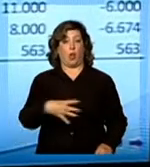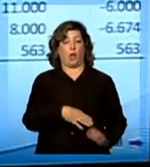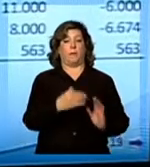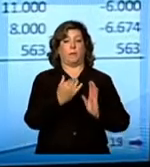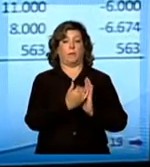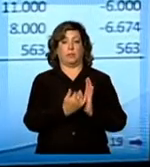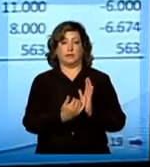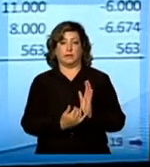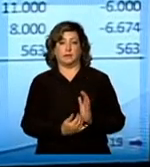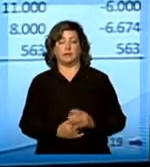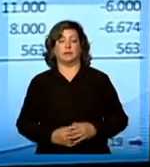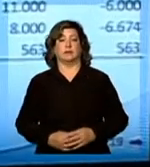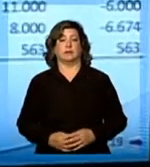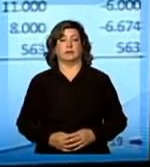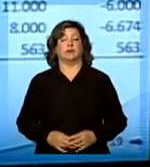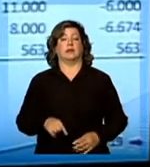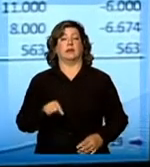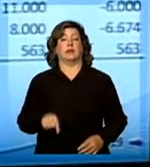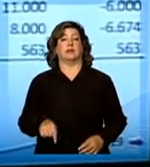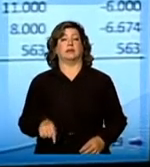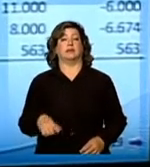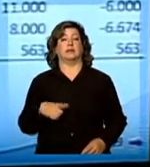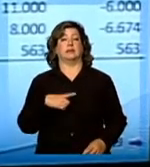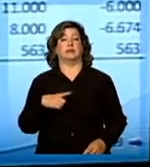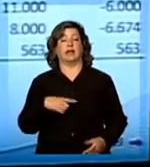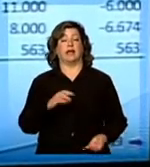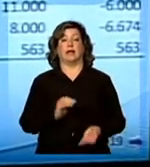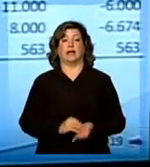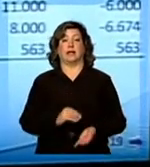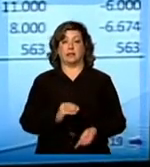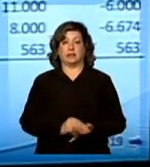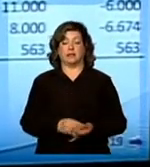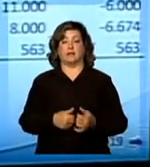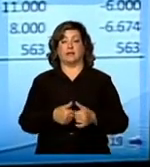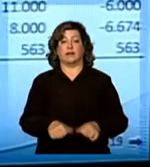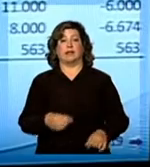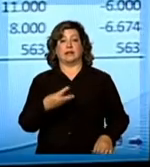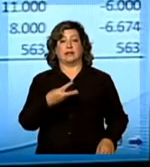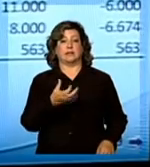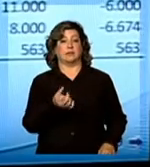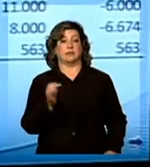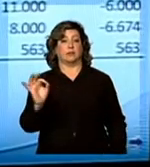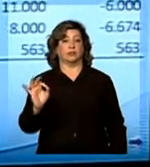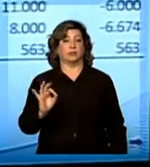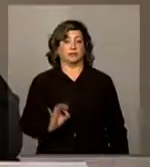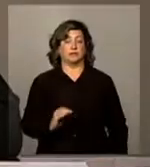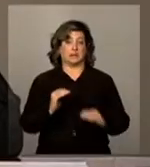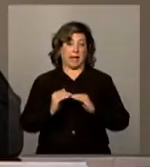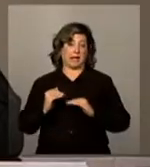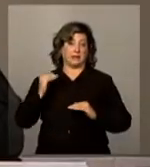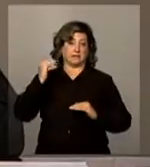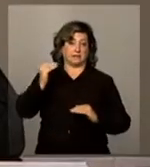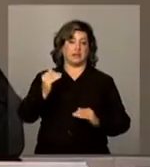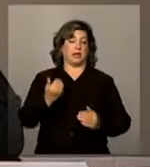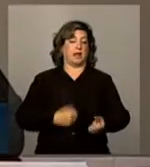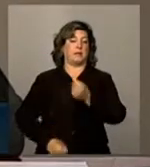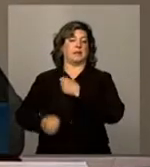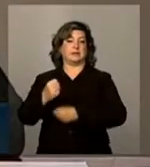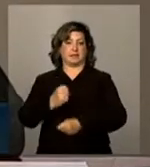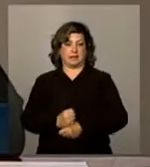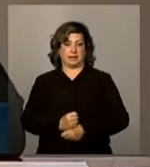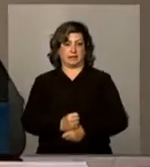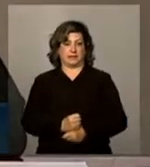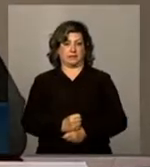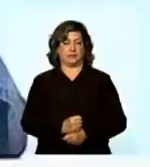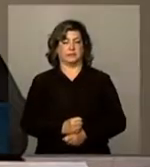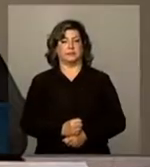programação, essa rubrica ainda ficará 36% superior à do ano passado.